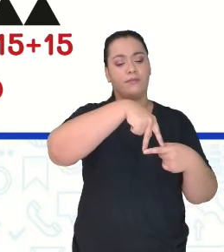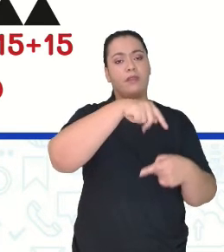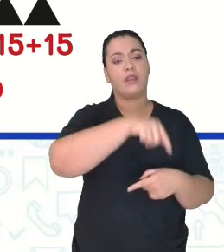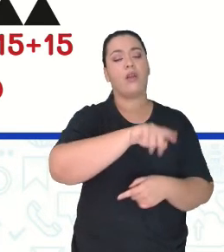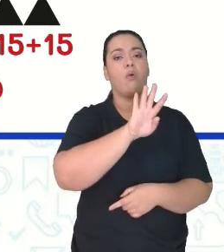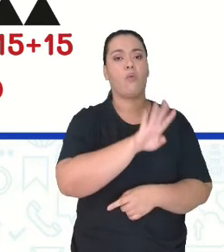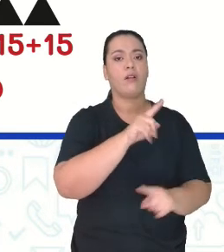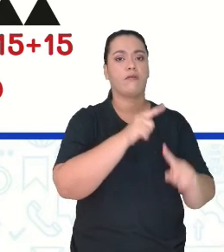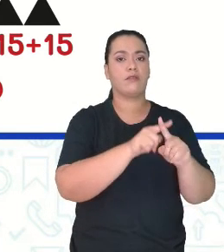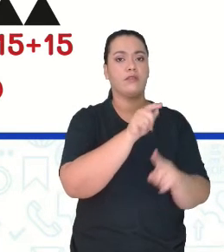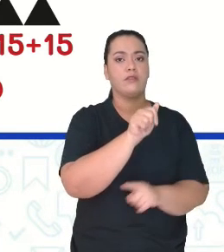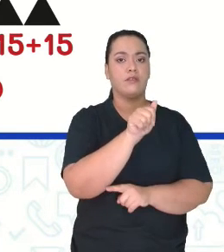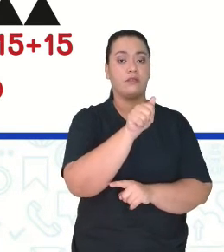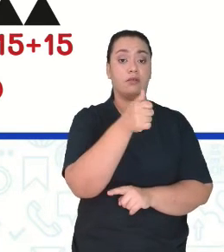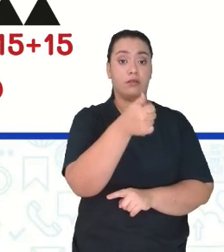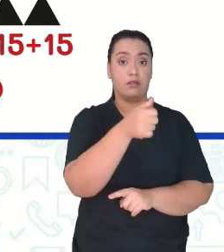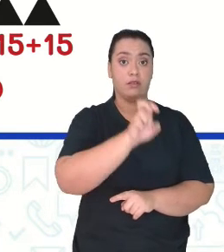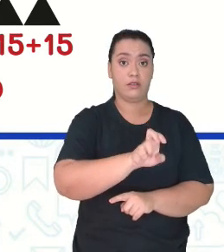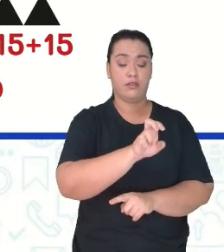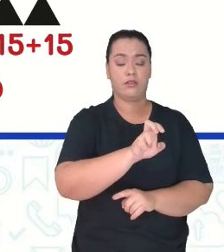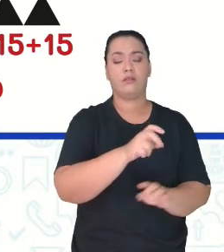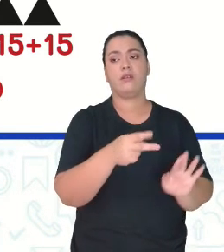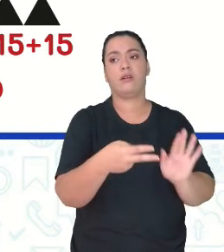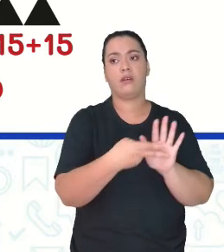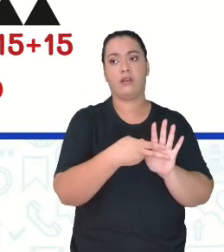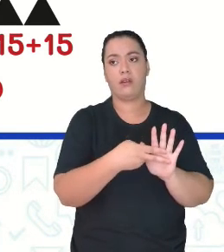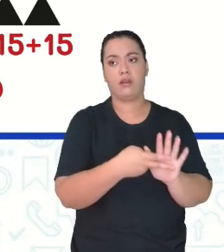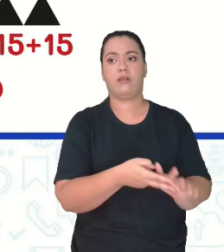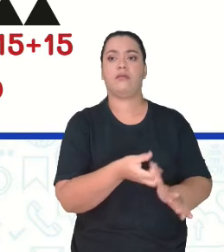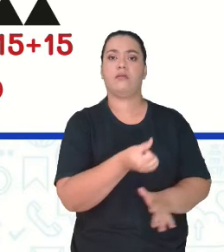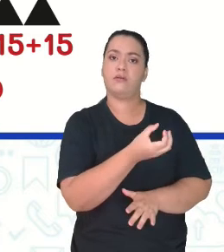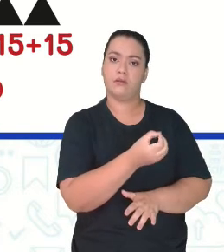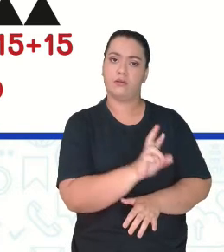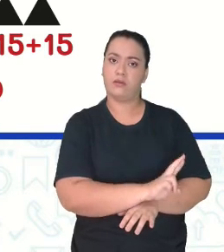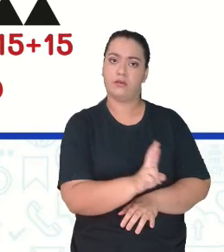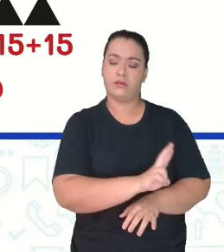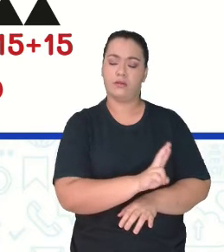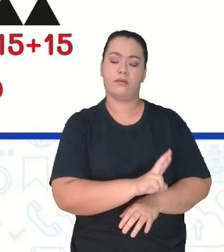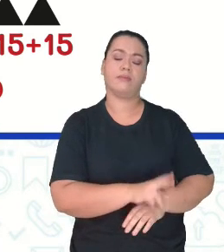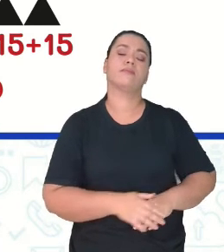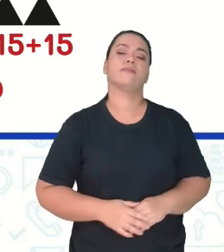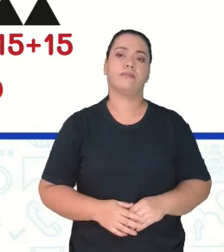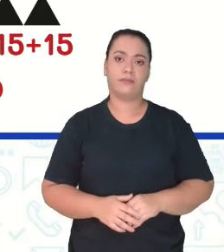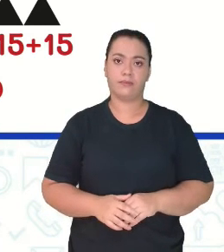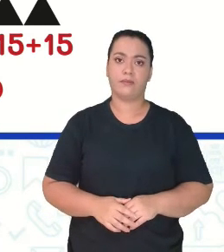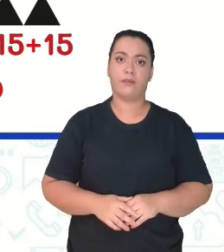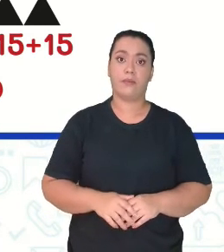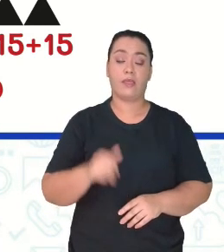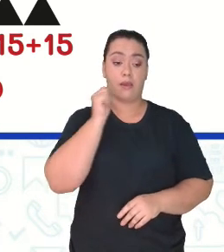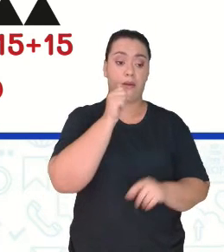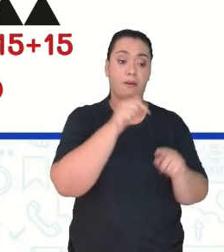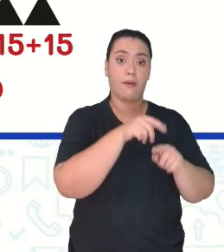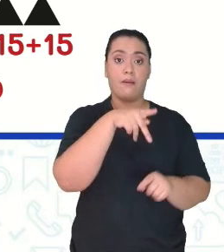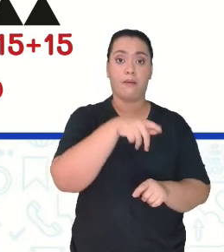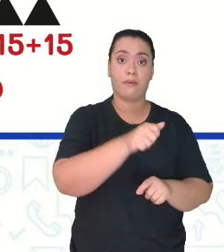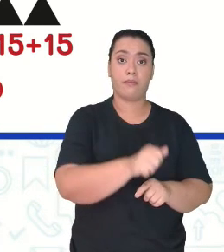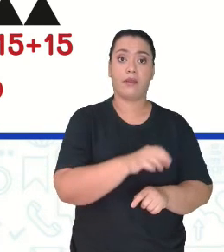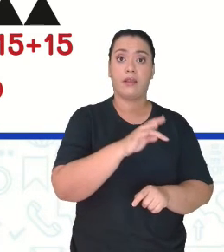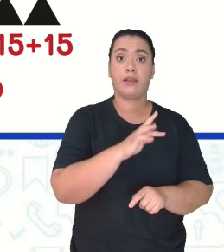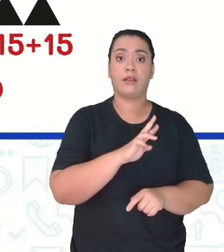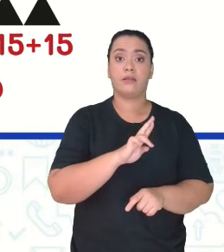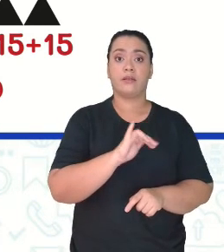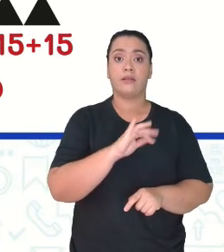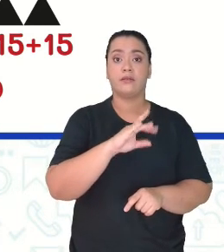15, tá? Que é 15 mais 15 mais 15 mais 15, que dá igual a 60, certo?